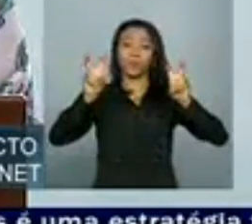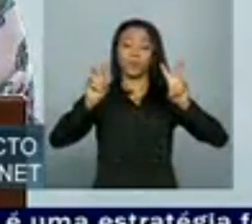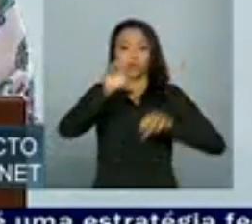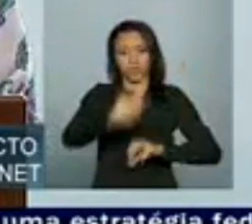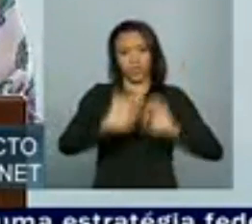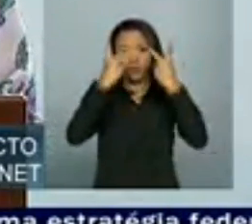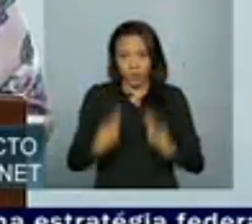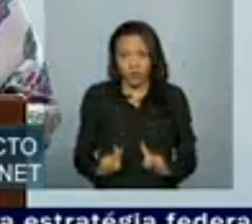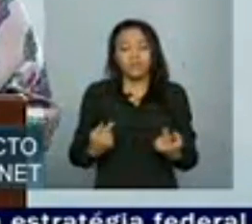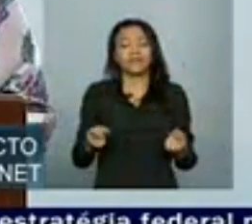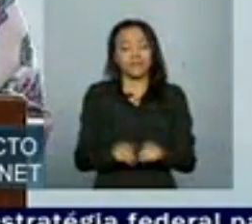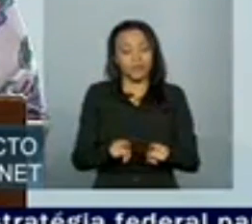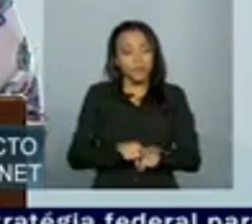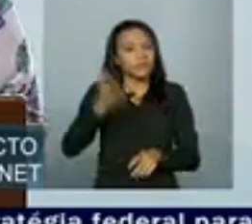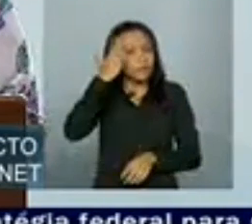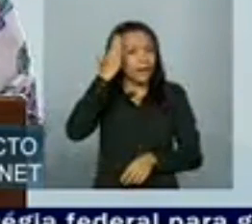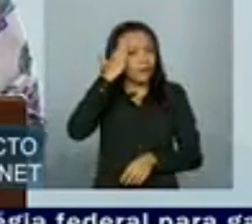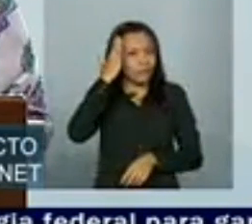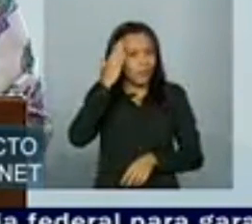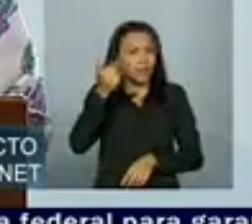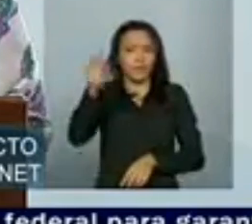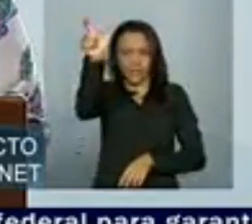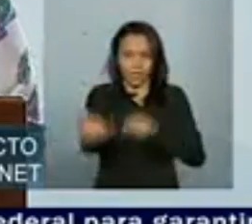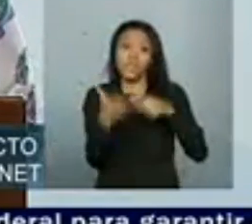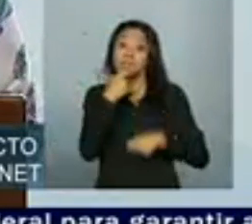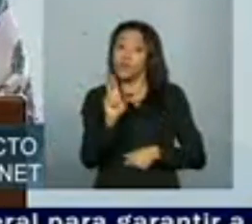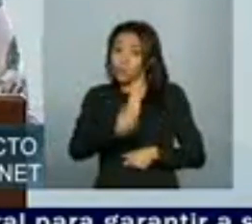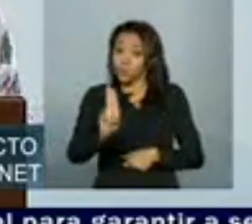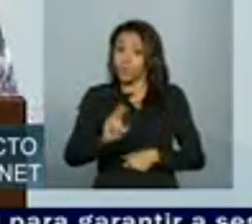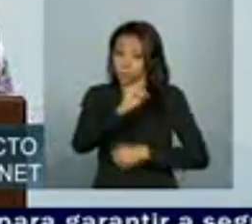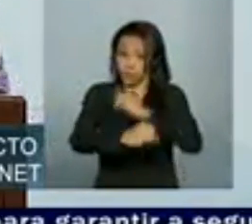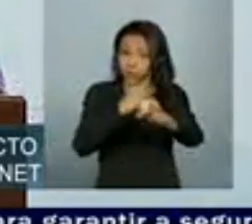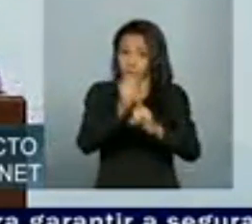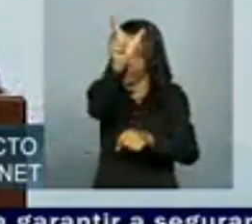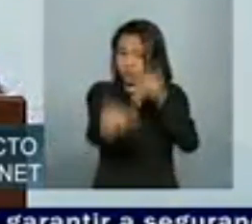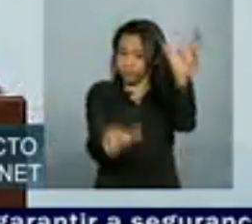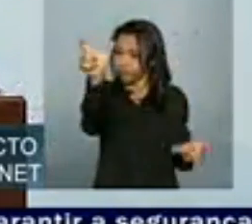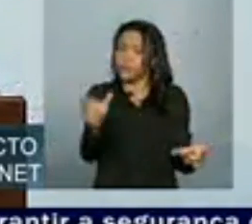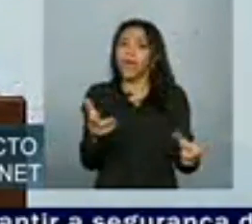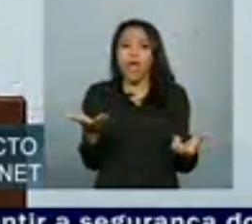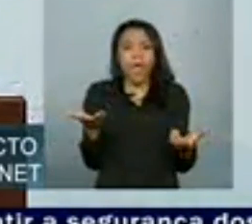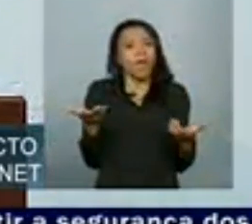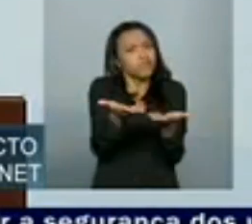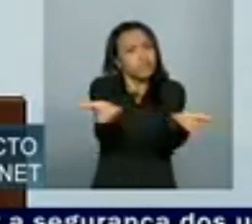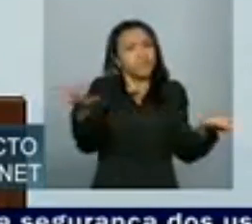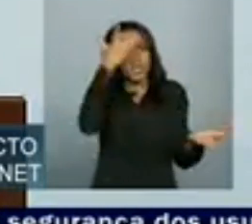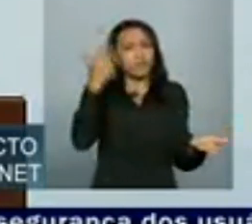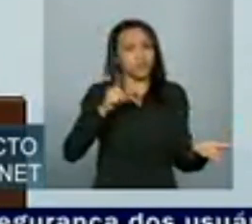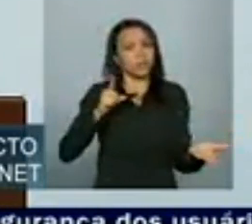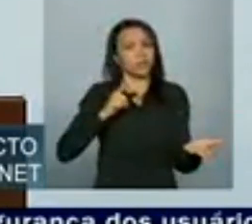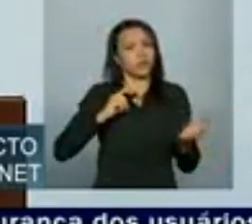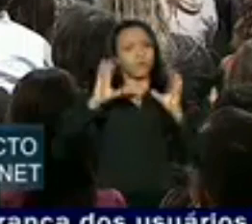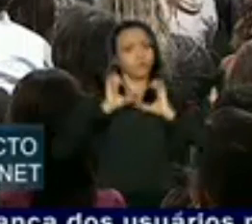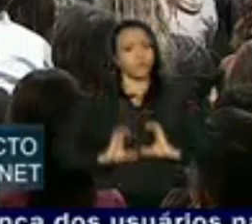por reconhecer no protagonista, o usuário da rede, um cidadão com direitos e